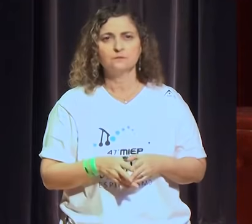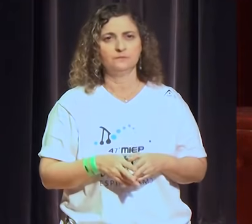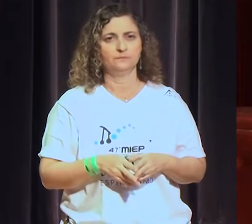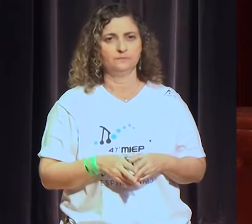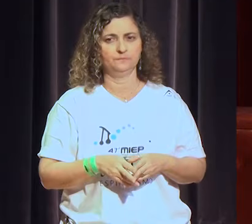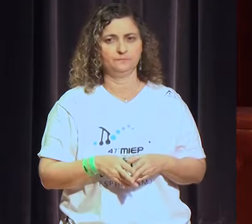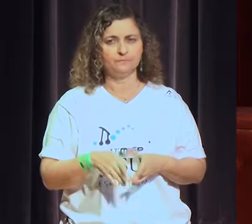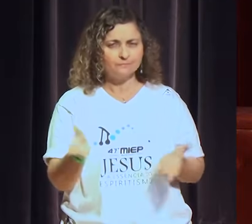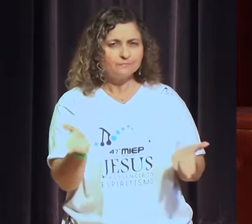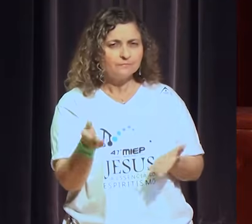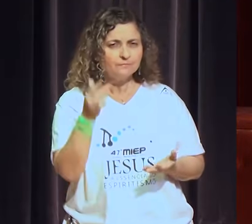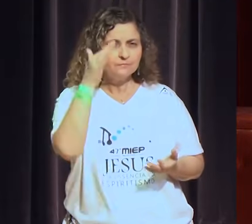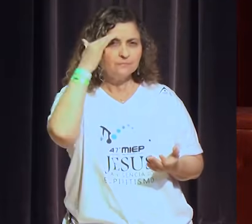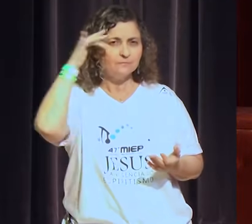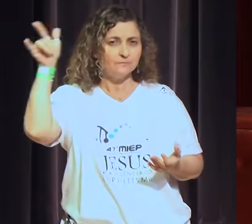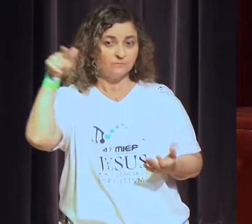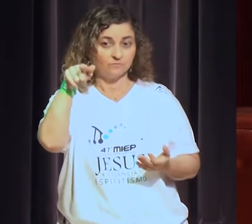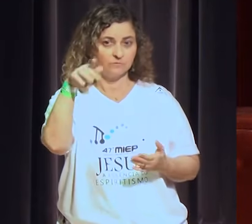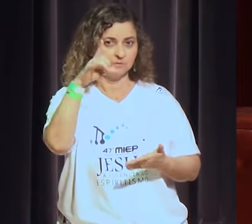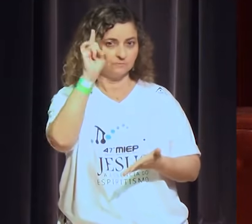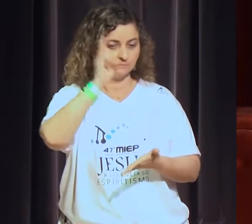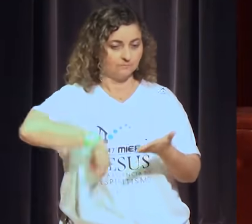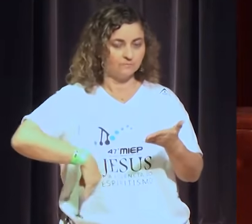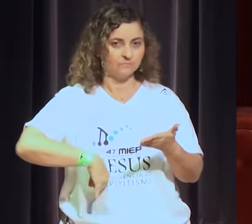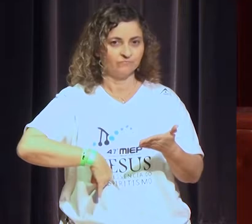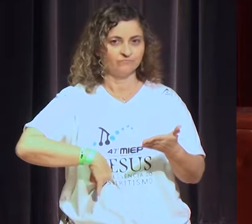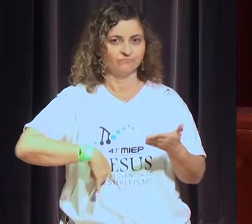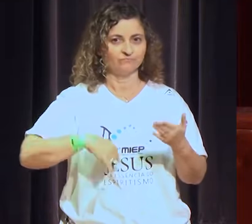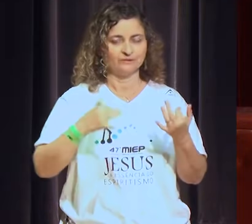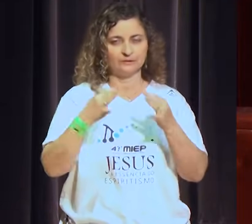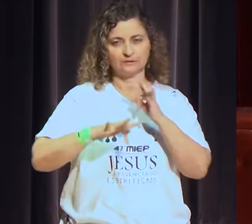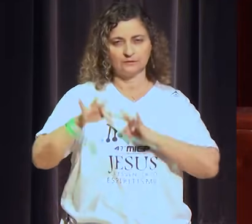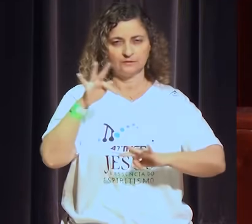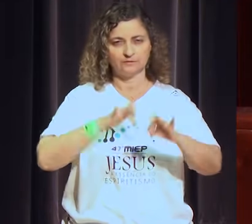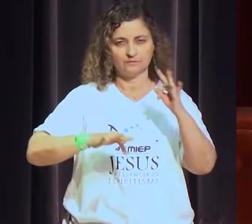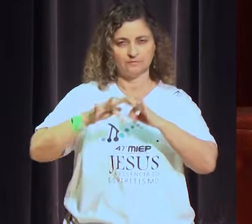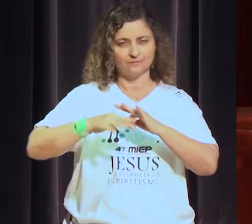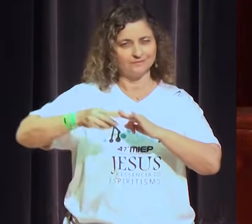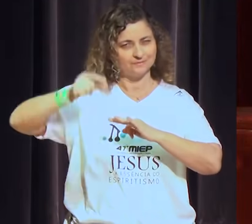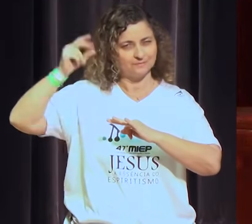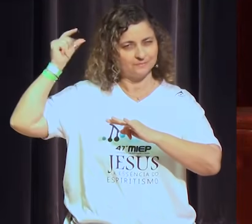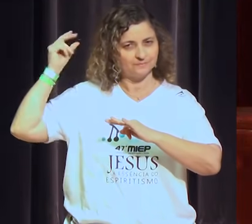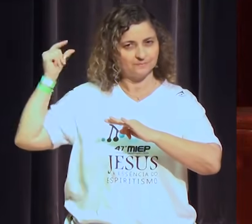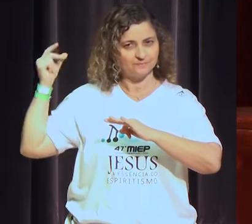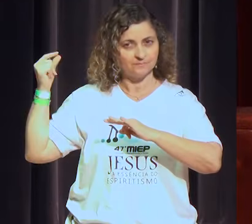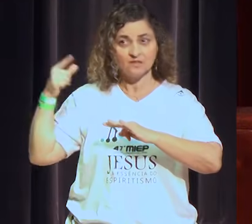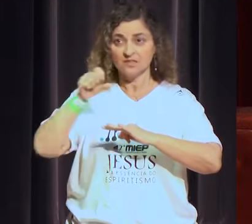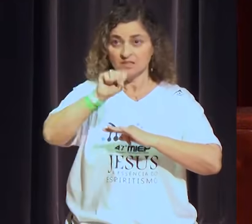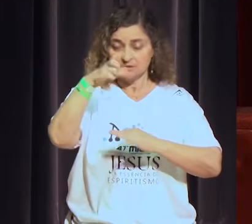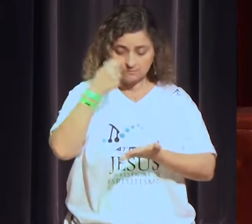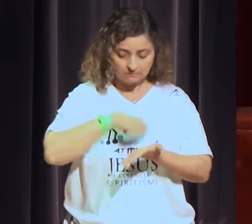Imagina você fazendo uma prova de física na época do Einstein, você escrevesse isso, tomava bomba.